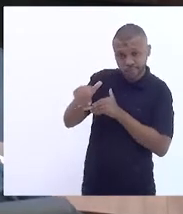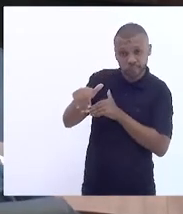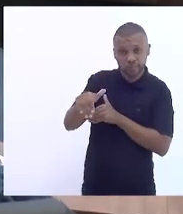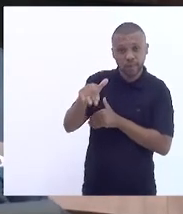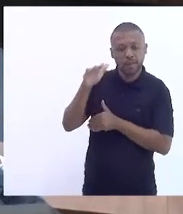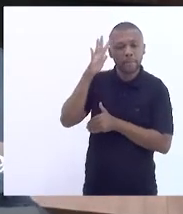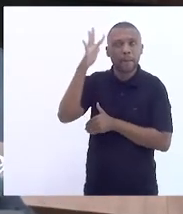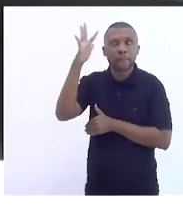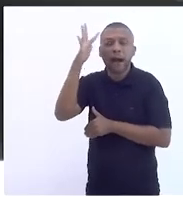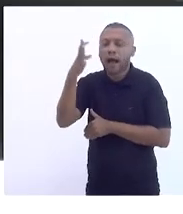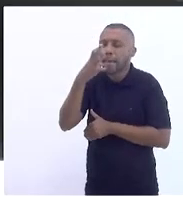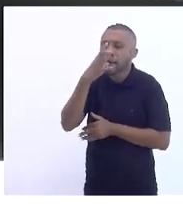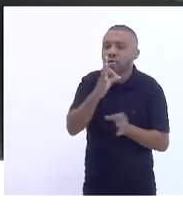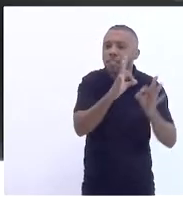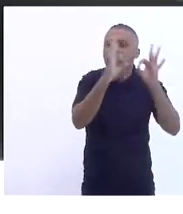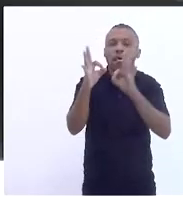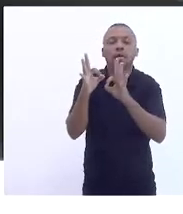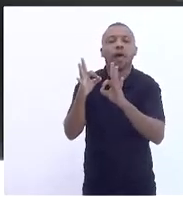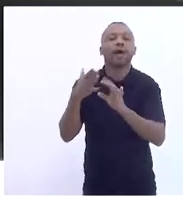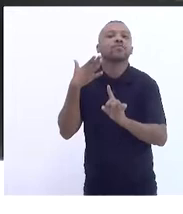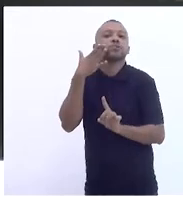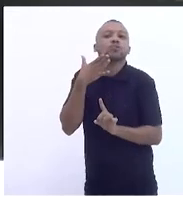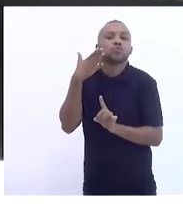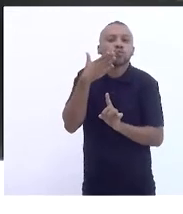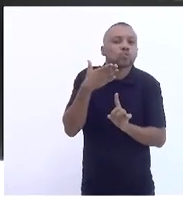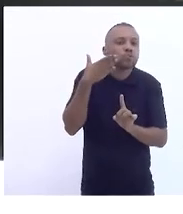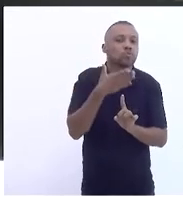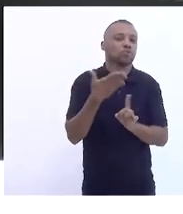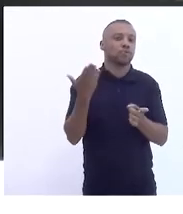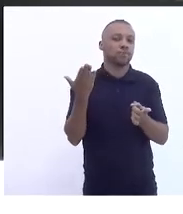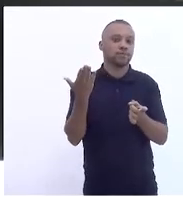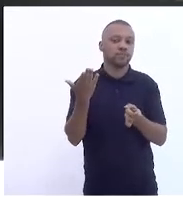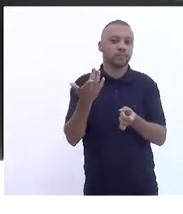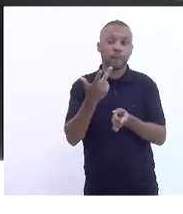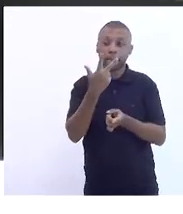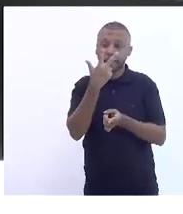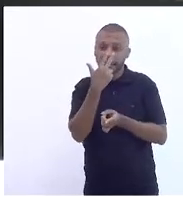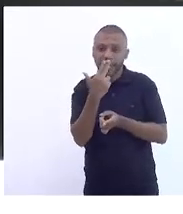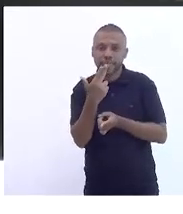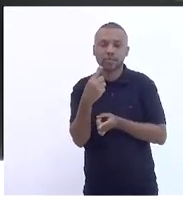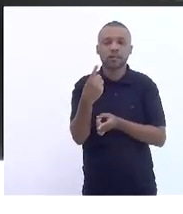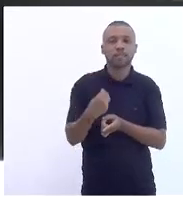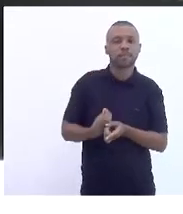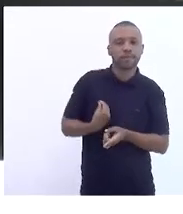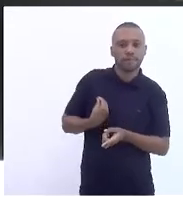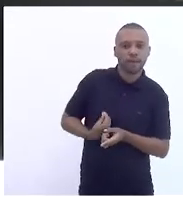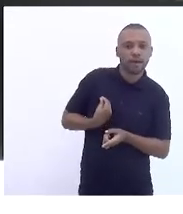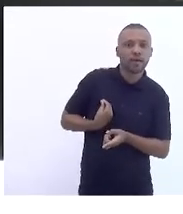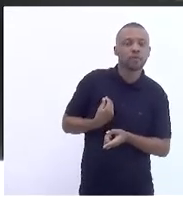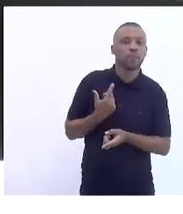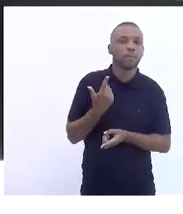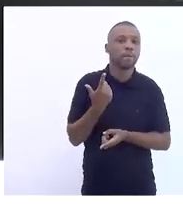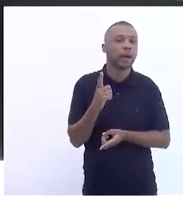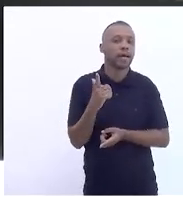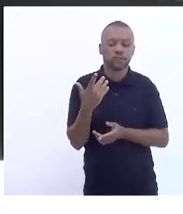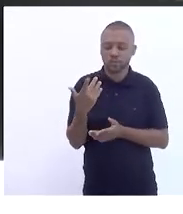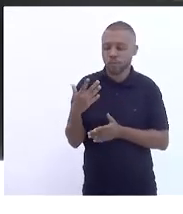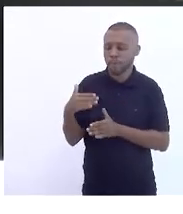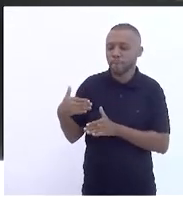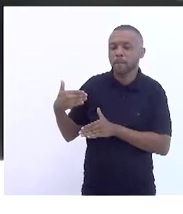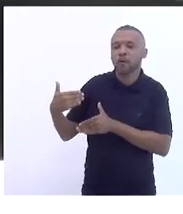pensando ouvindo as falas aqui é parece que a gente está revivendo um